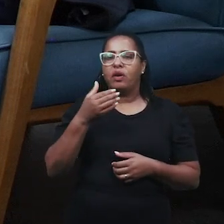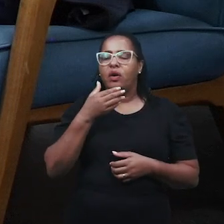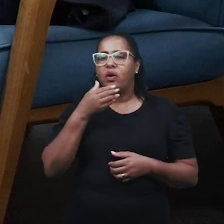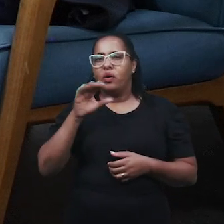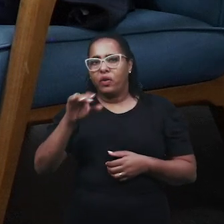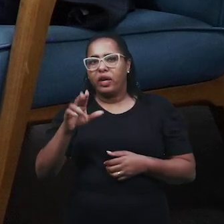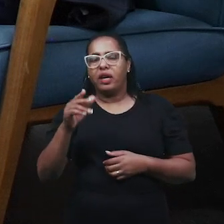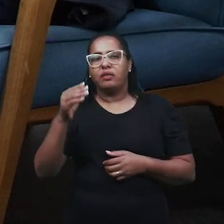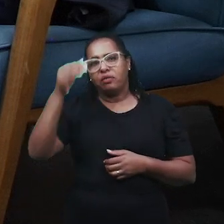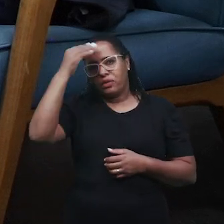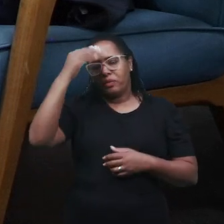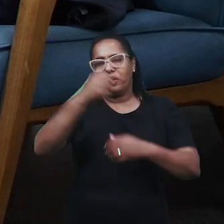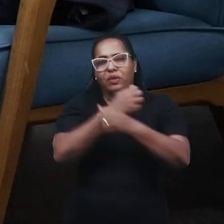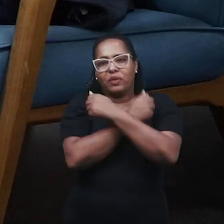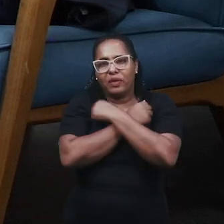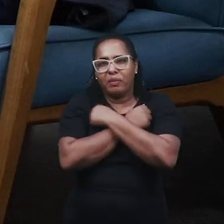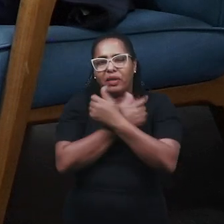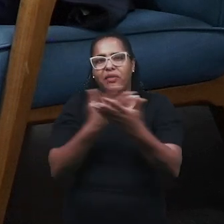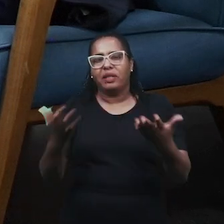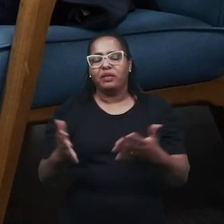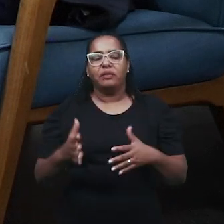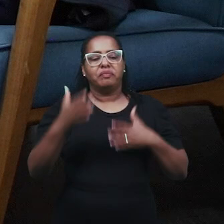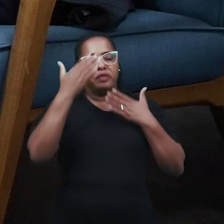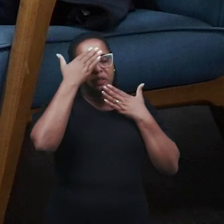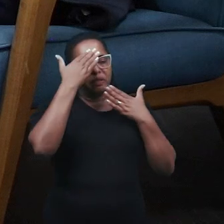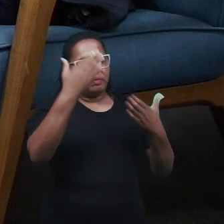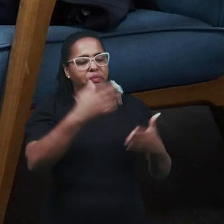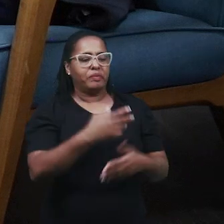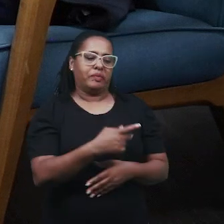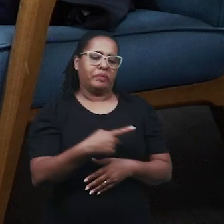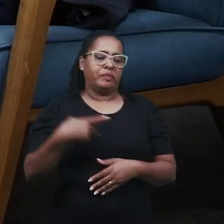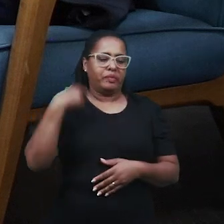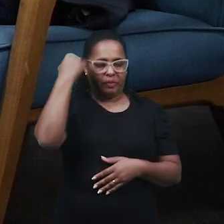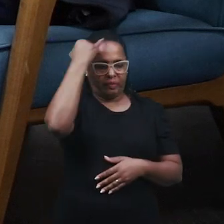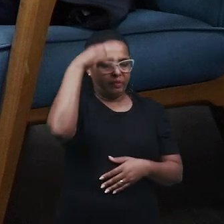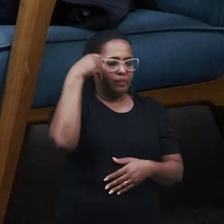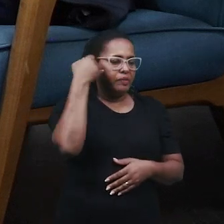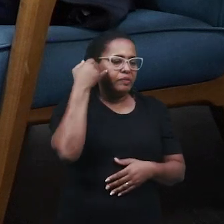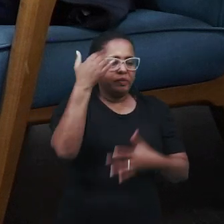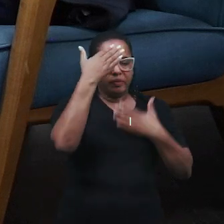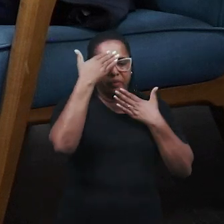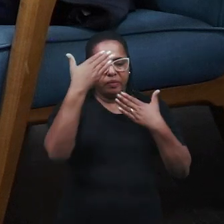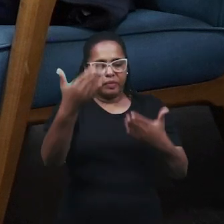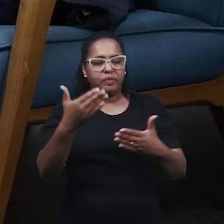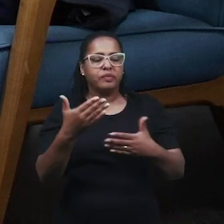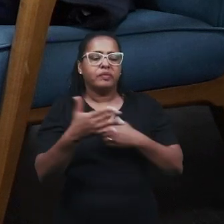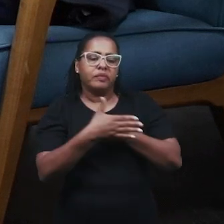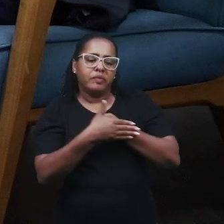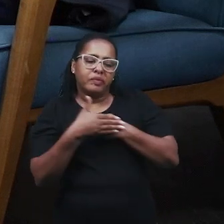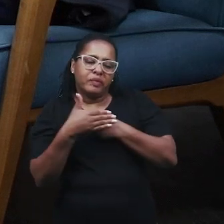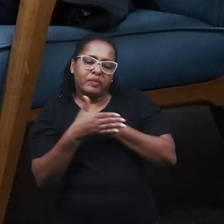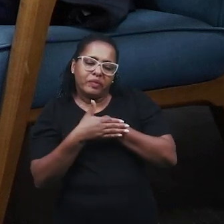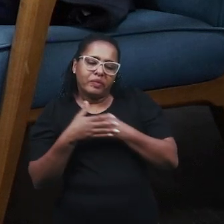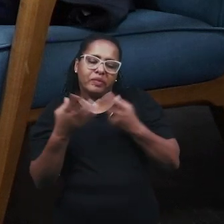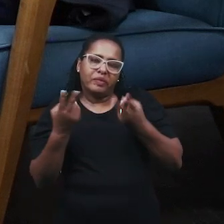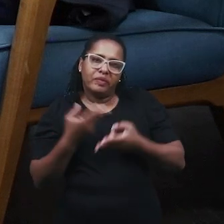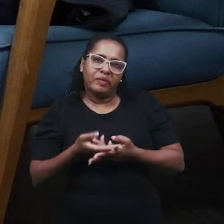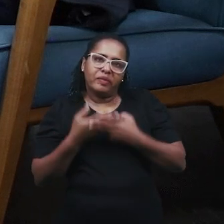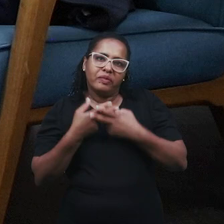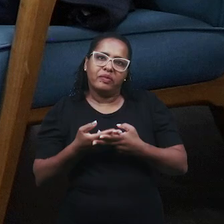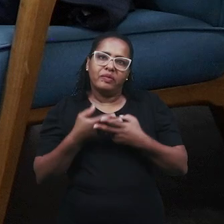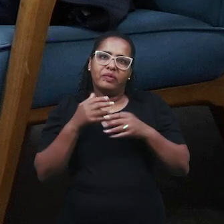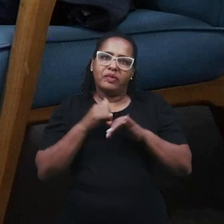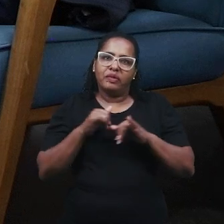deixar um abraço para todos aí. Samir, rapaz do Senhor. Muito obrigado, pastor Josias. Quero agradecer a vocês pelo carinho, pela